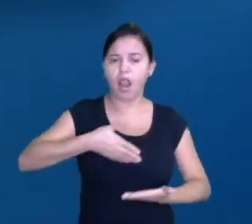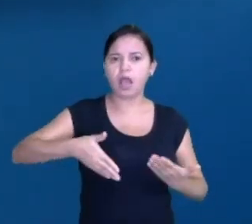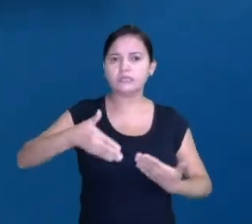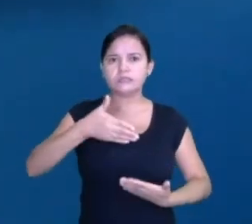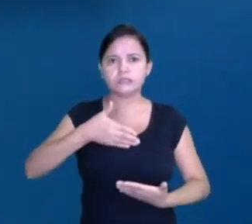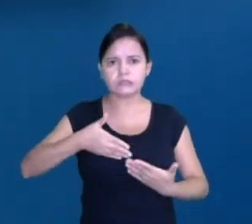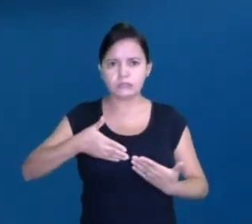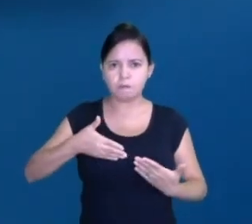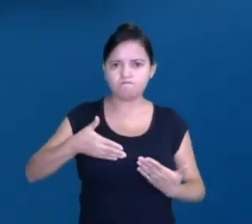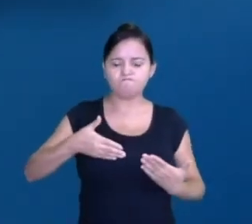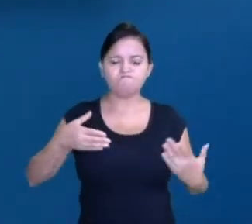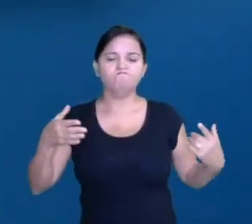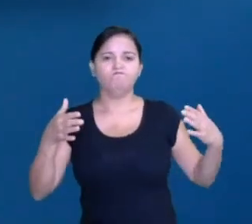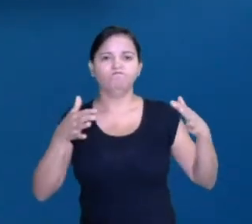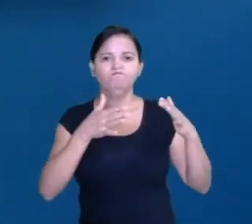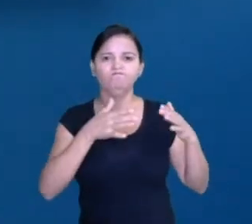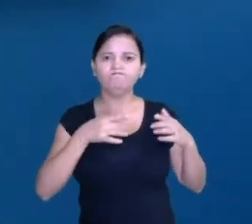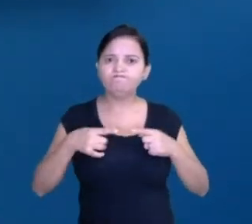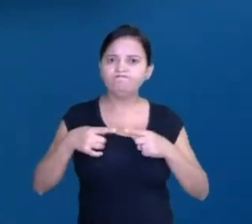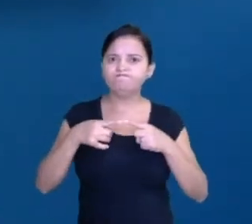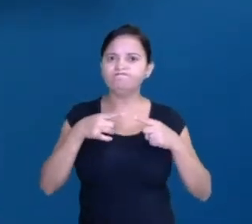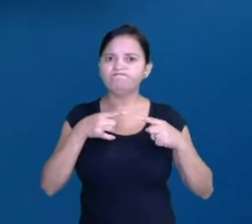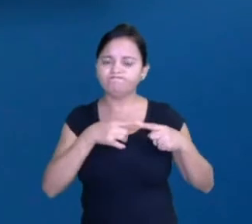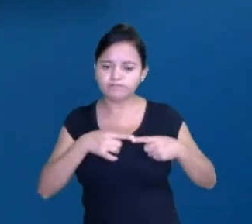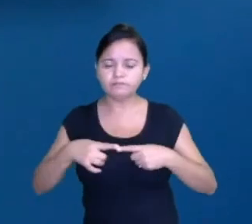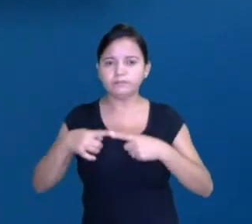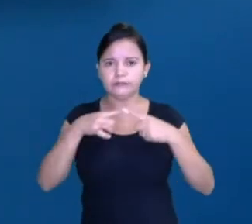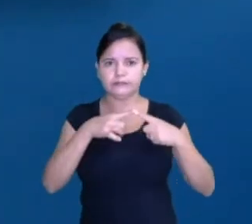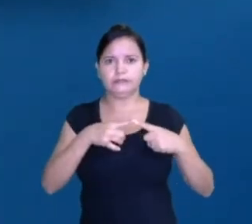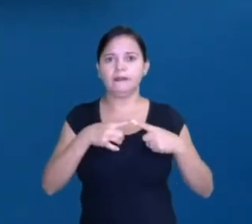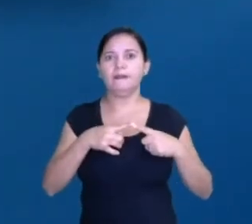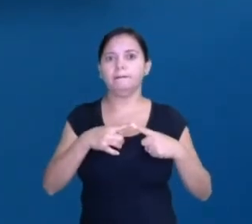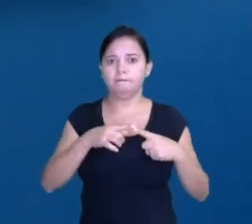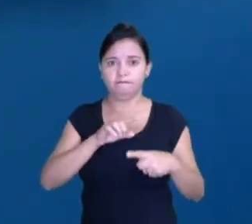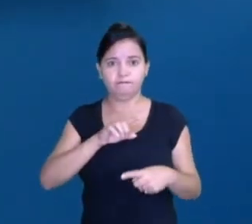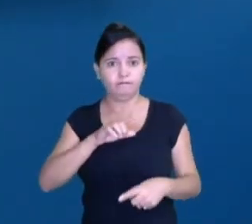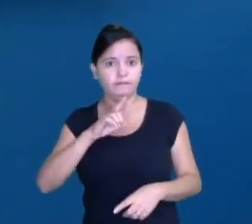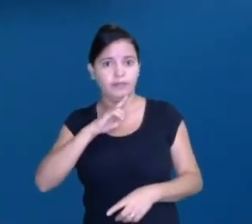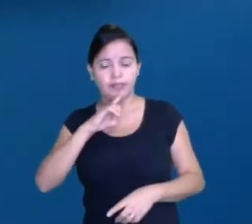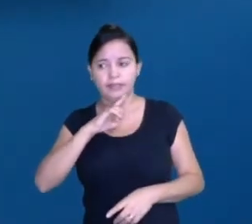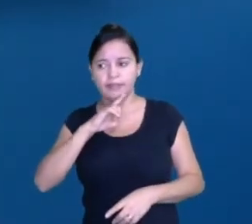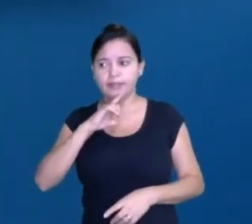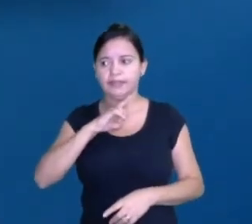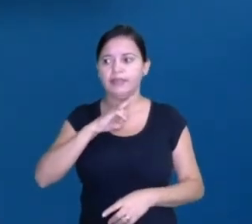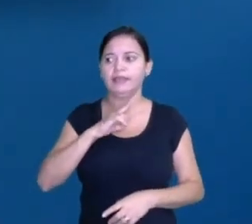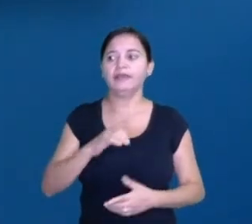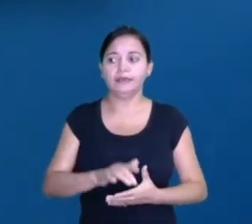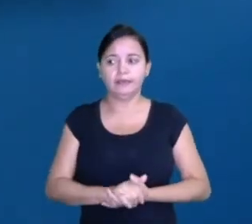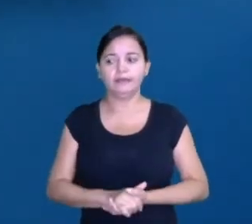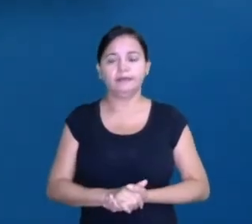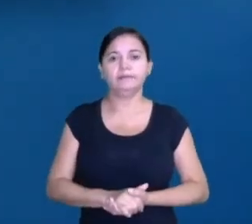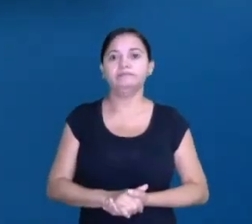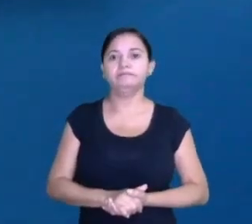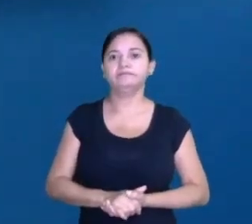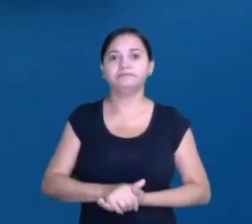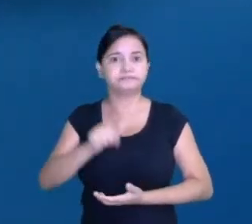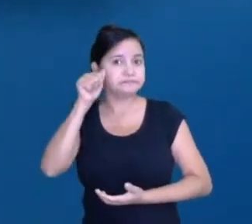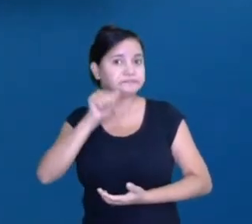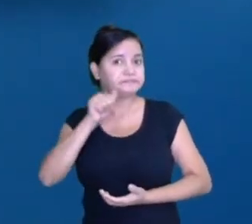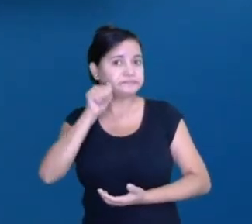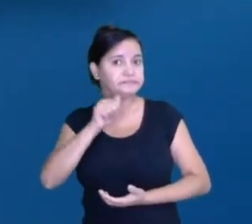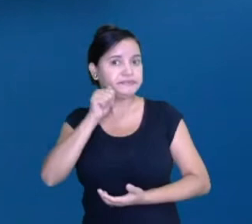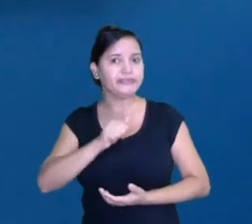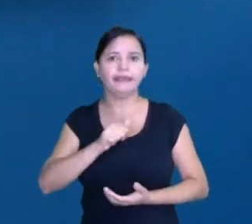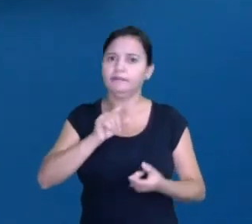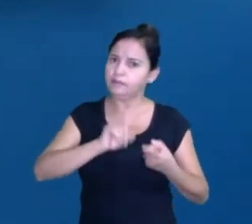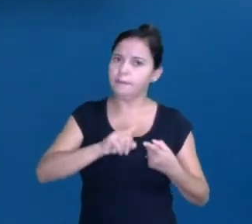vai ser um grande mensageiro para o funcionamento que a gente deseja de quem? Das gônadas femininas e também